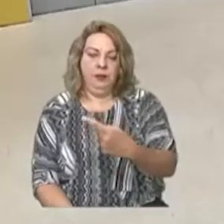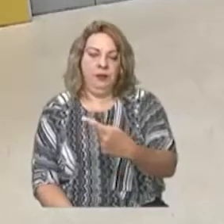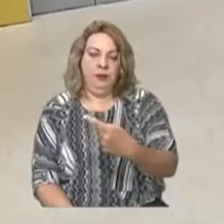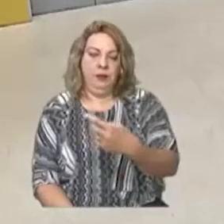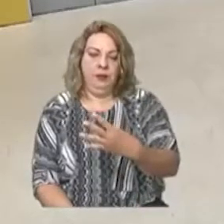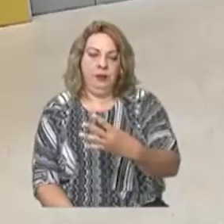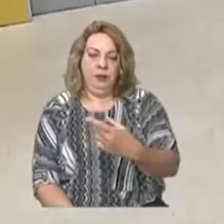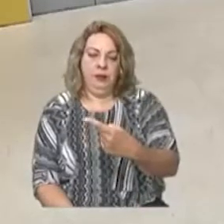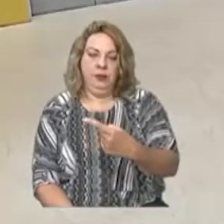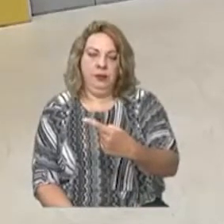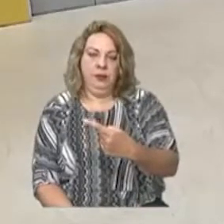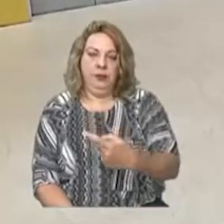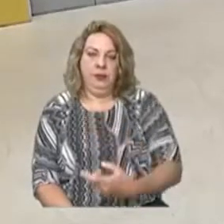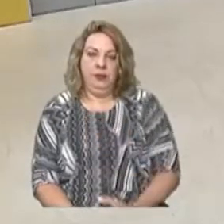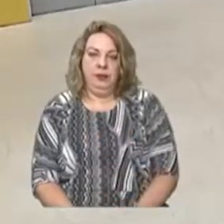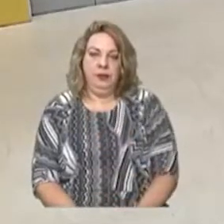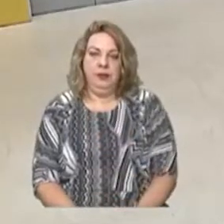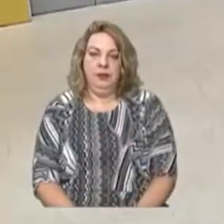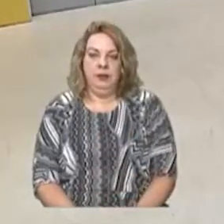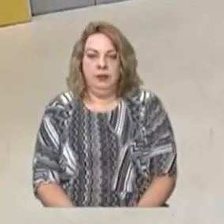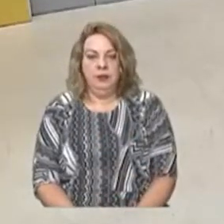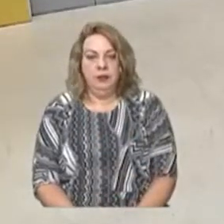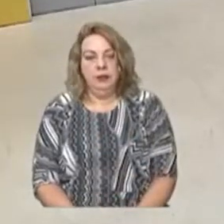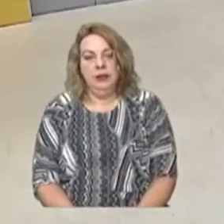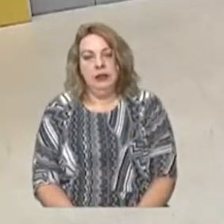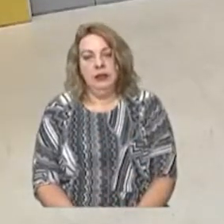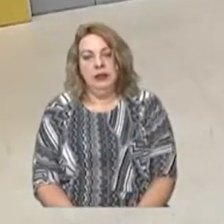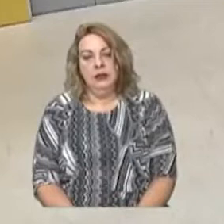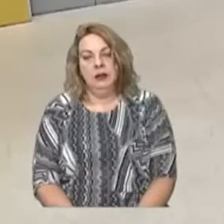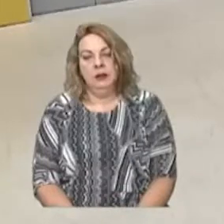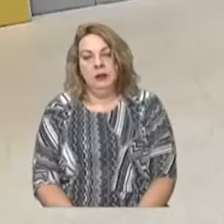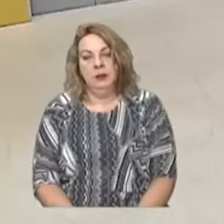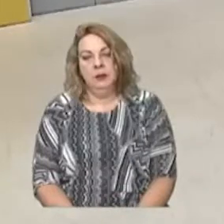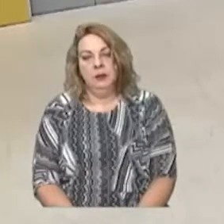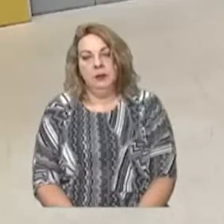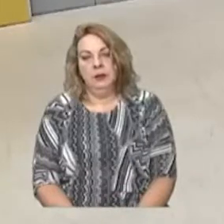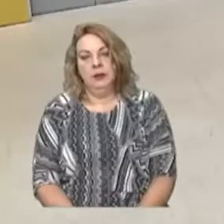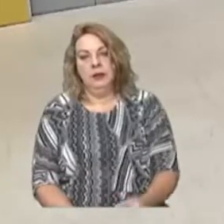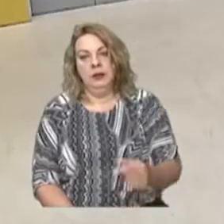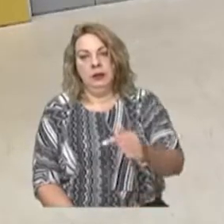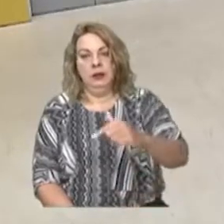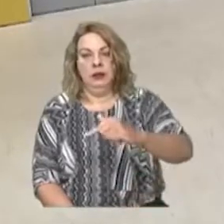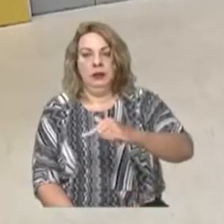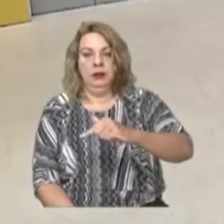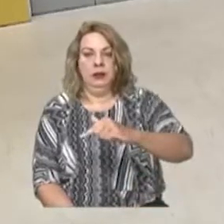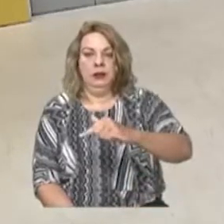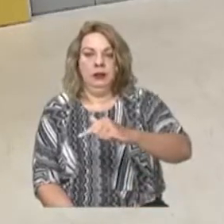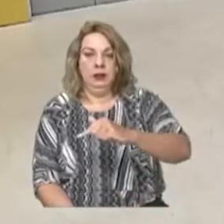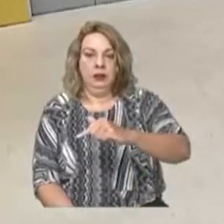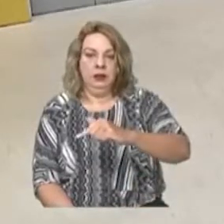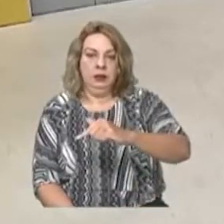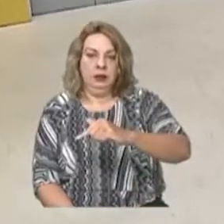41, que saiu. Não rima com ninguém, mas saiu. Número 7, número